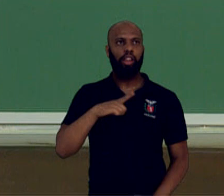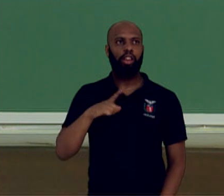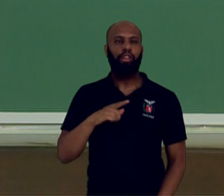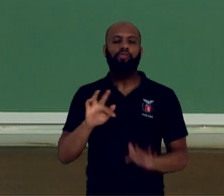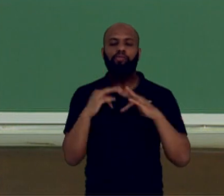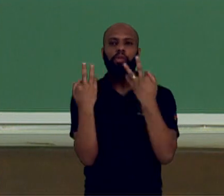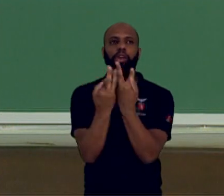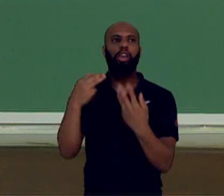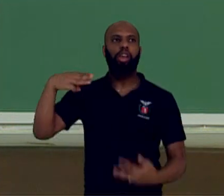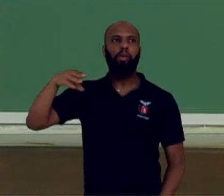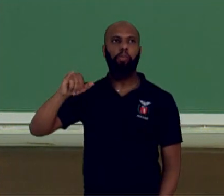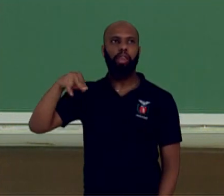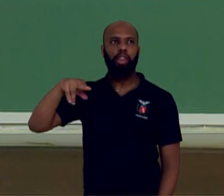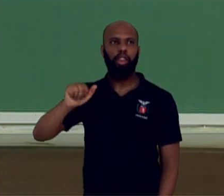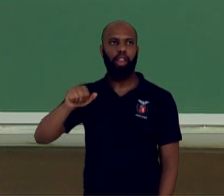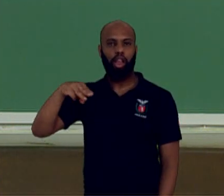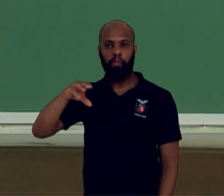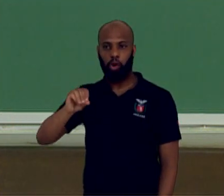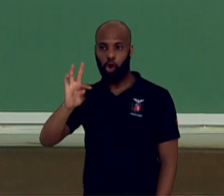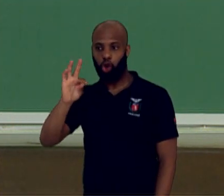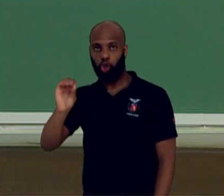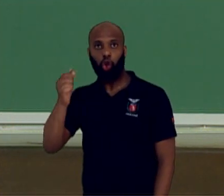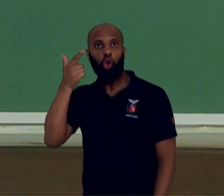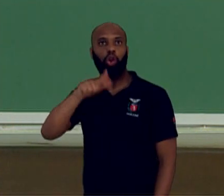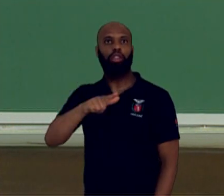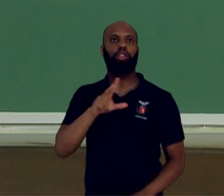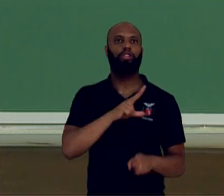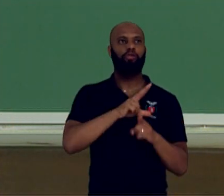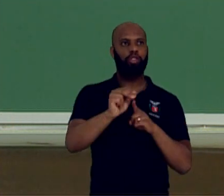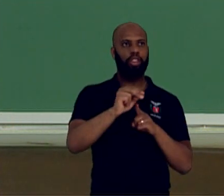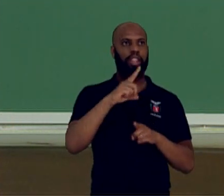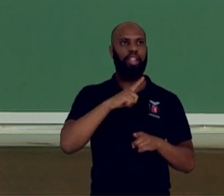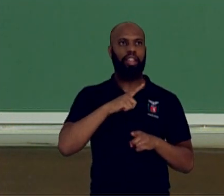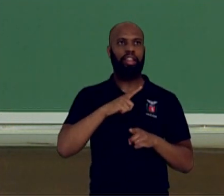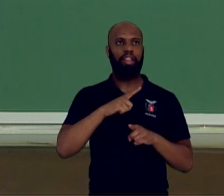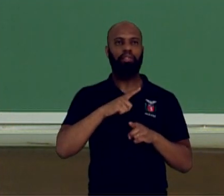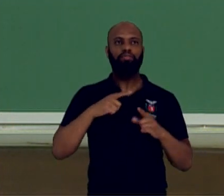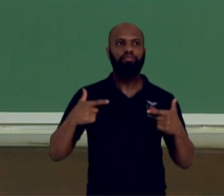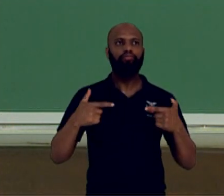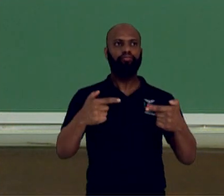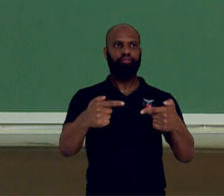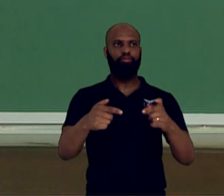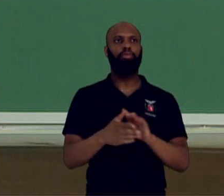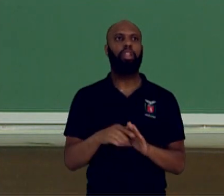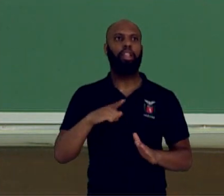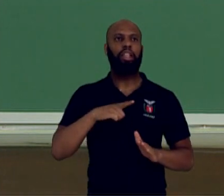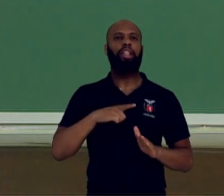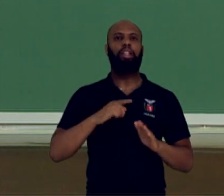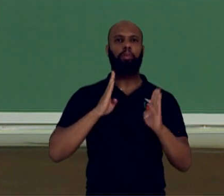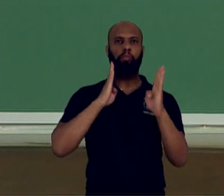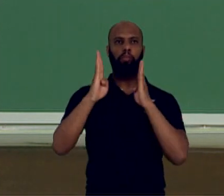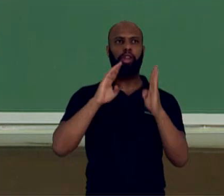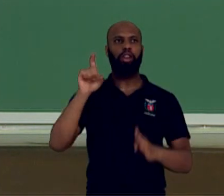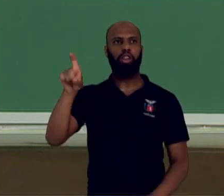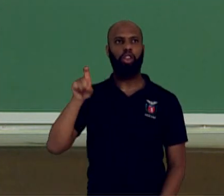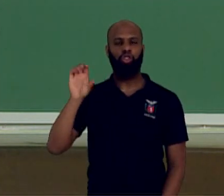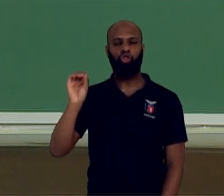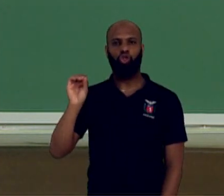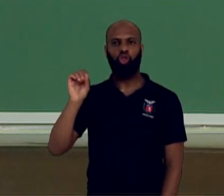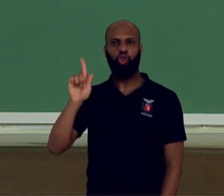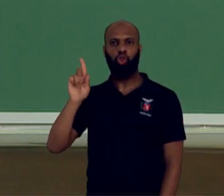Minamoto consegue vencer essa famosa guerra chamada Tenro, onde começa então um período chamado Shogunato, que